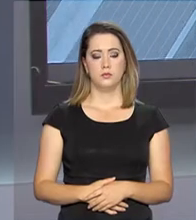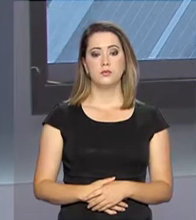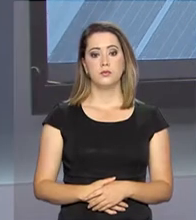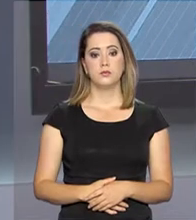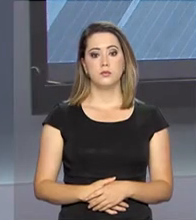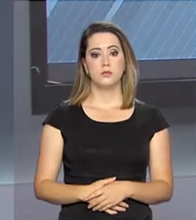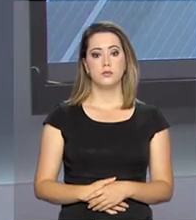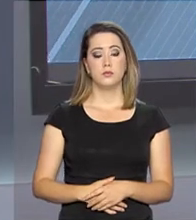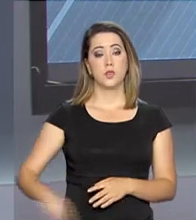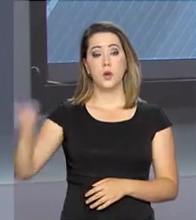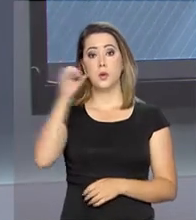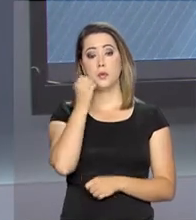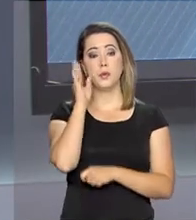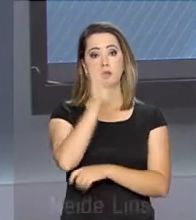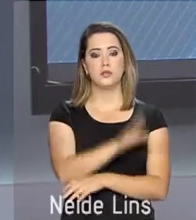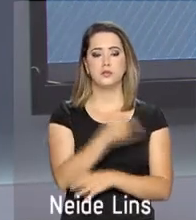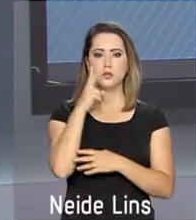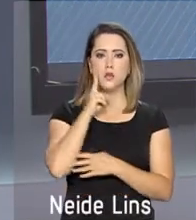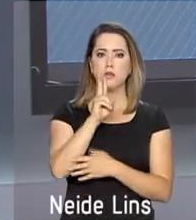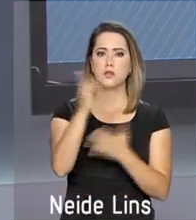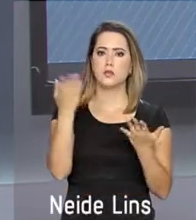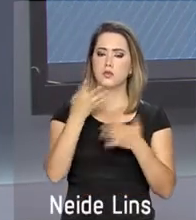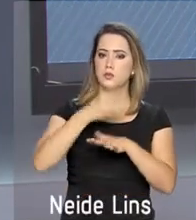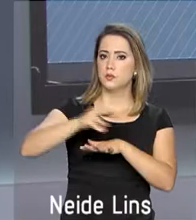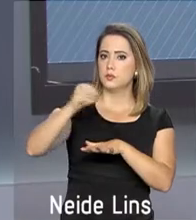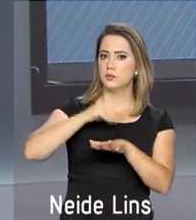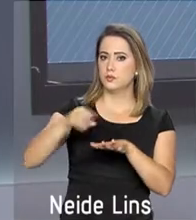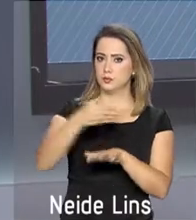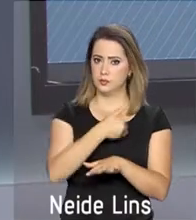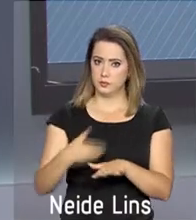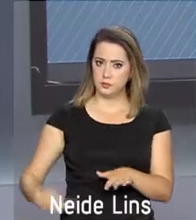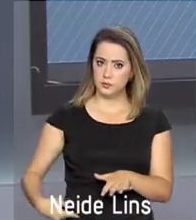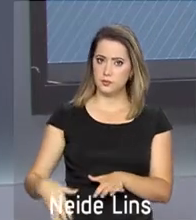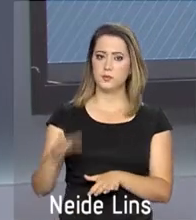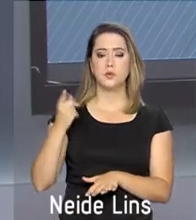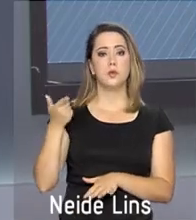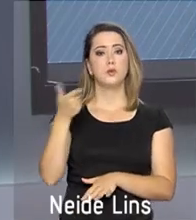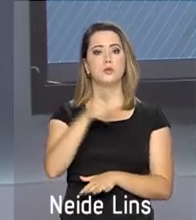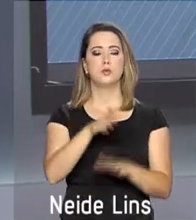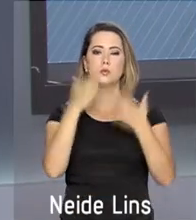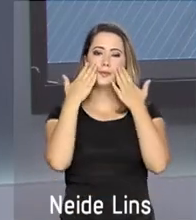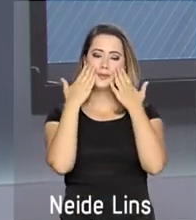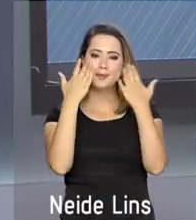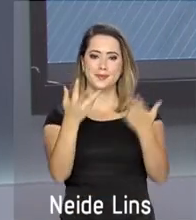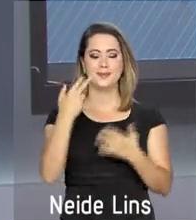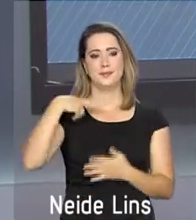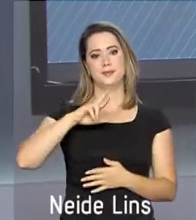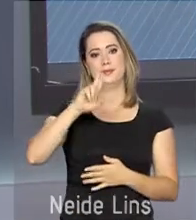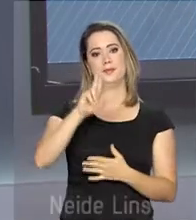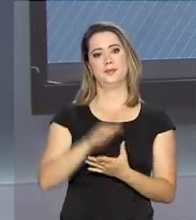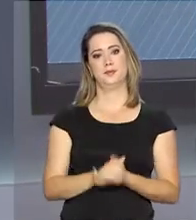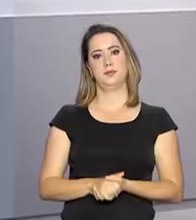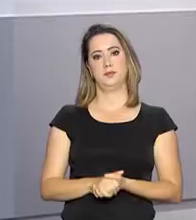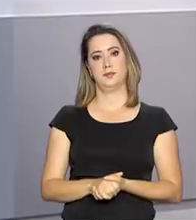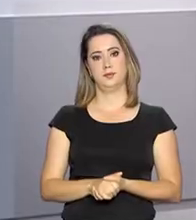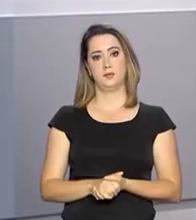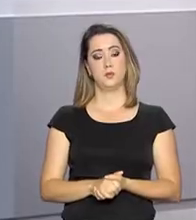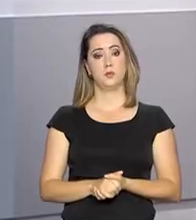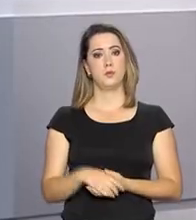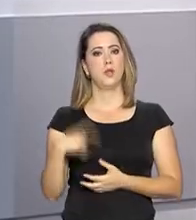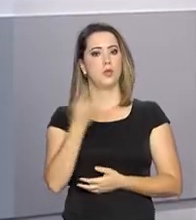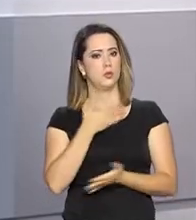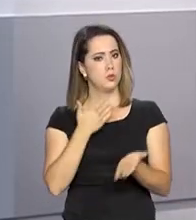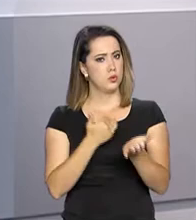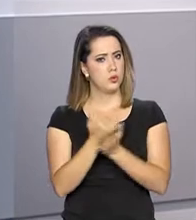olá boa tarde acompanha agora as notícias do governo federal e mais uma edição do repórter nbr a